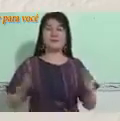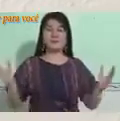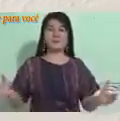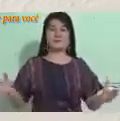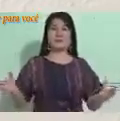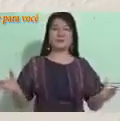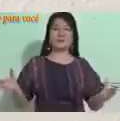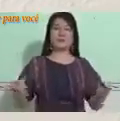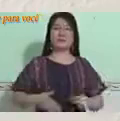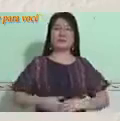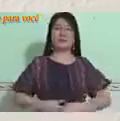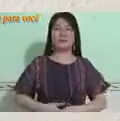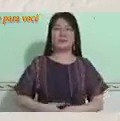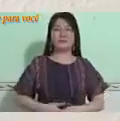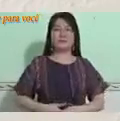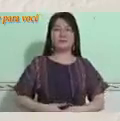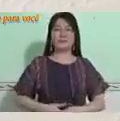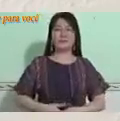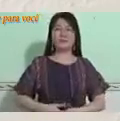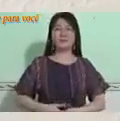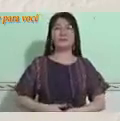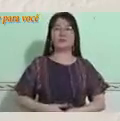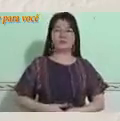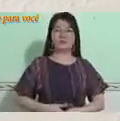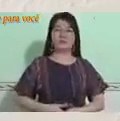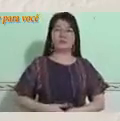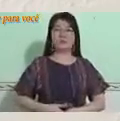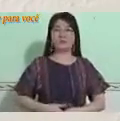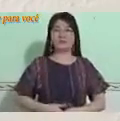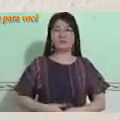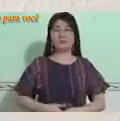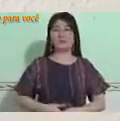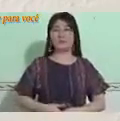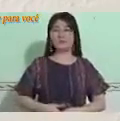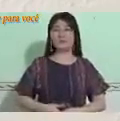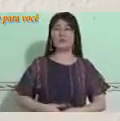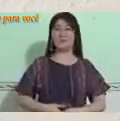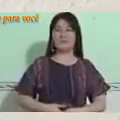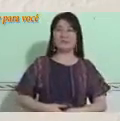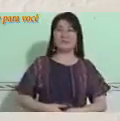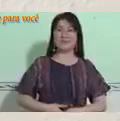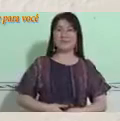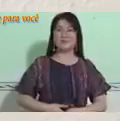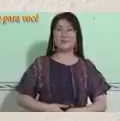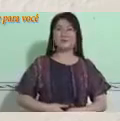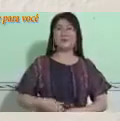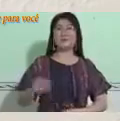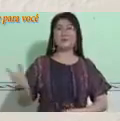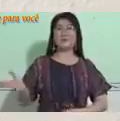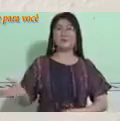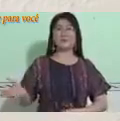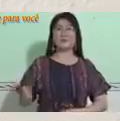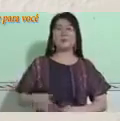roupa, panos limpos ou outro tipo de tecido para parar a hemorragia até chegar à ambulância. E a ponto e vírgula queda.